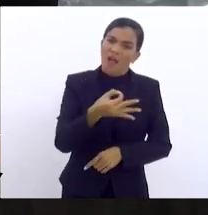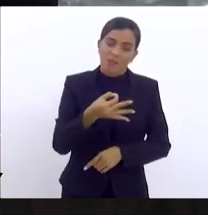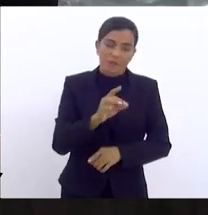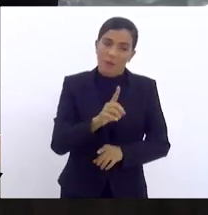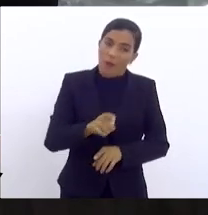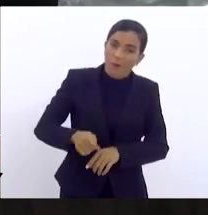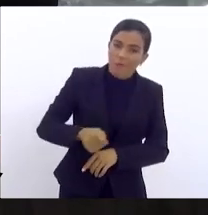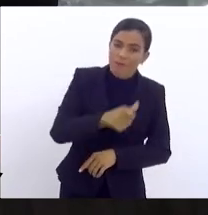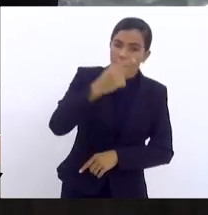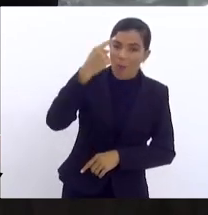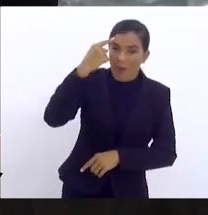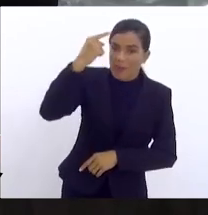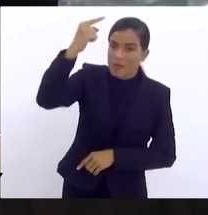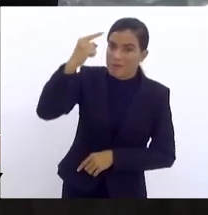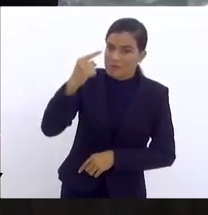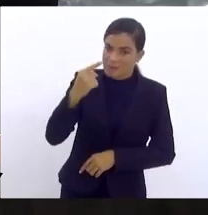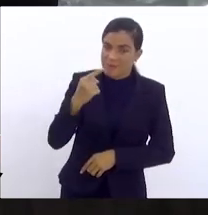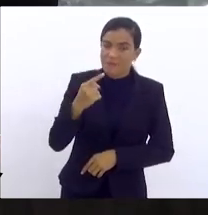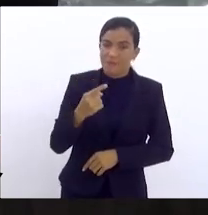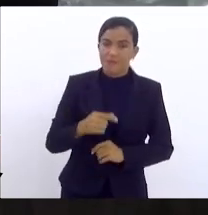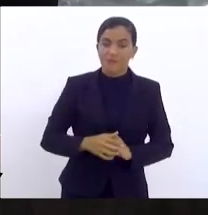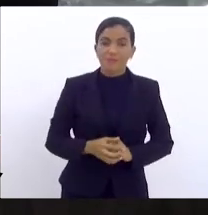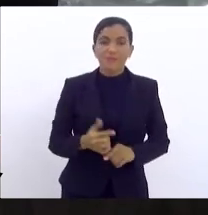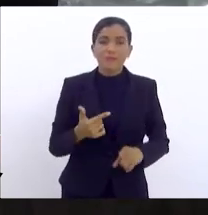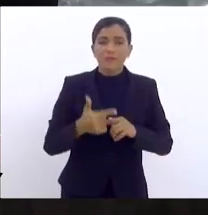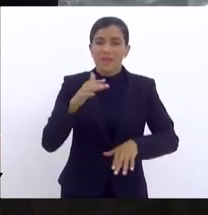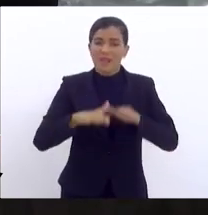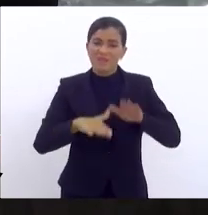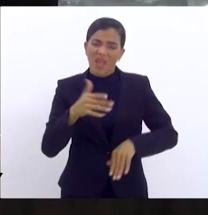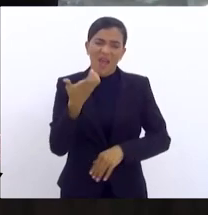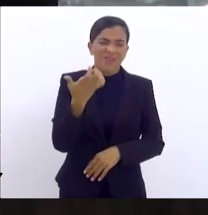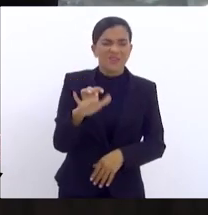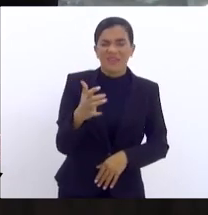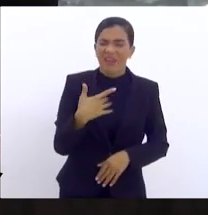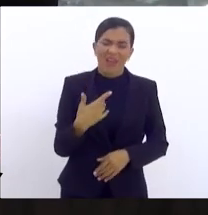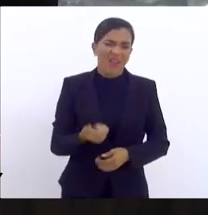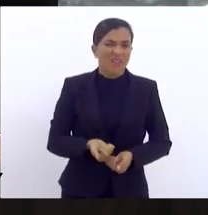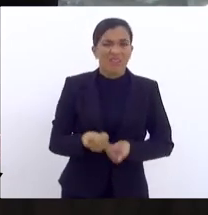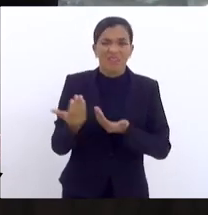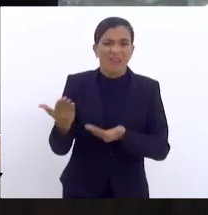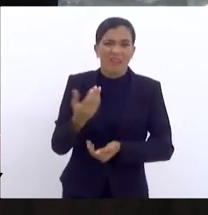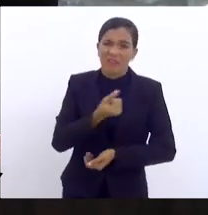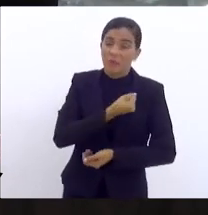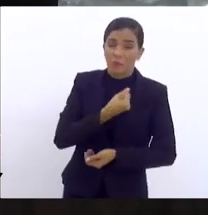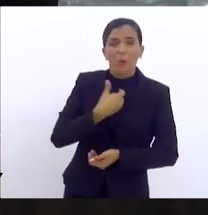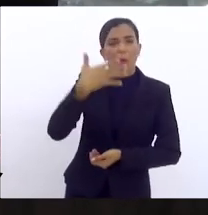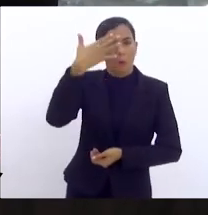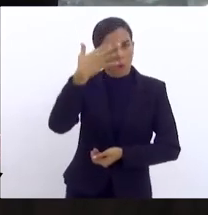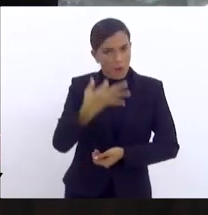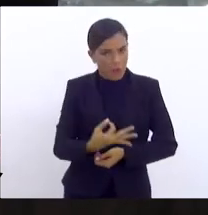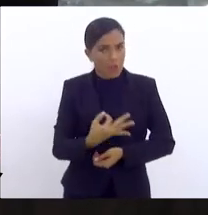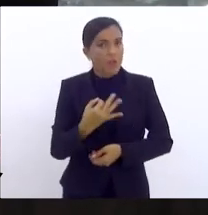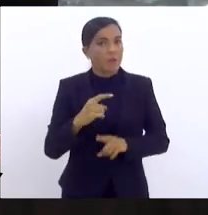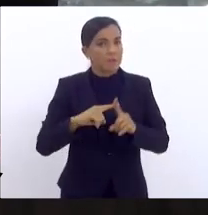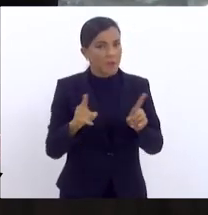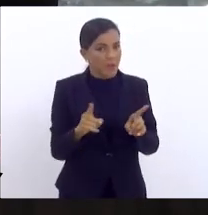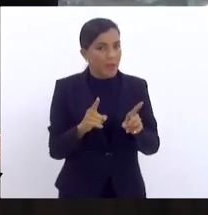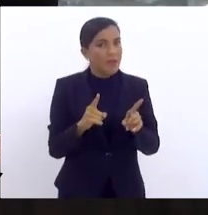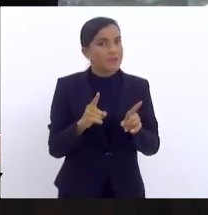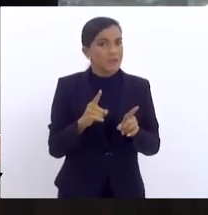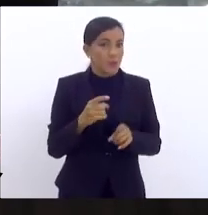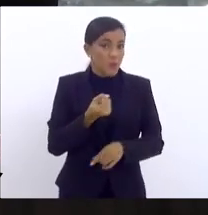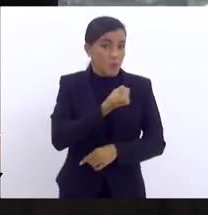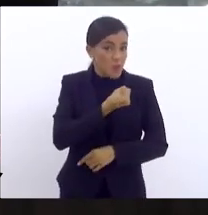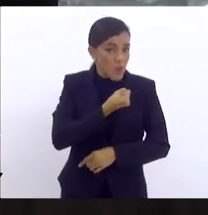para que possamos ter porque às vezes o cara não quer pôr não quero passar e aí eu até entendo mas pelo menos o institucional